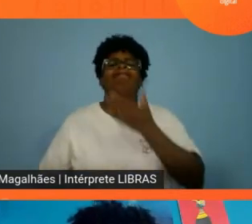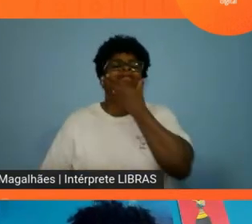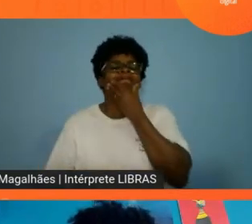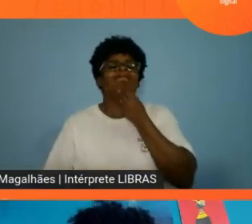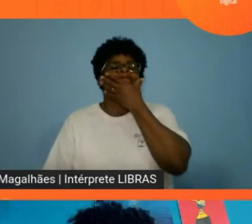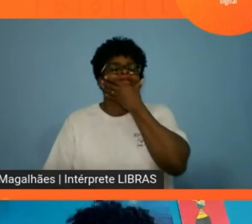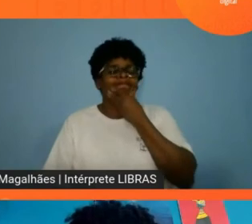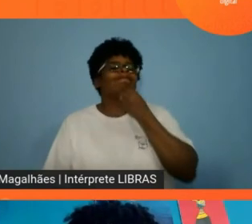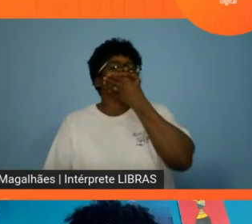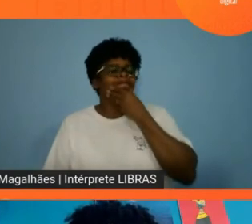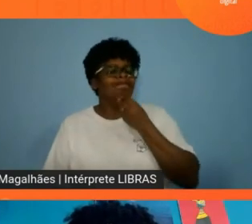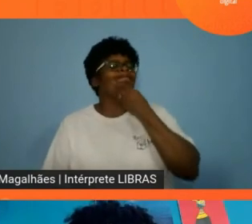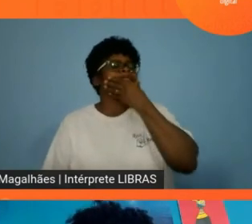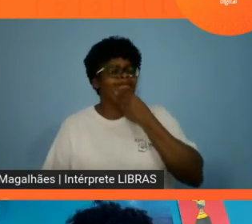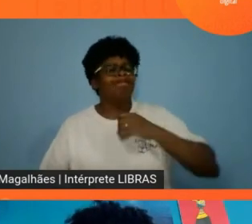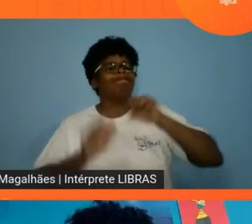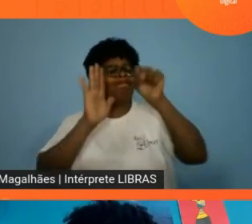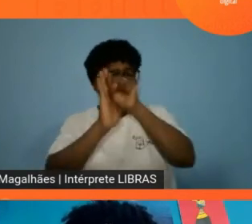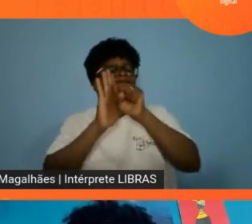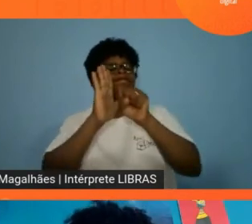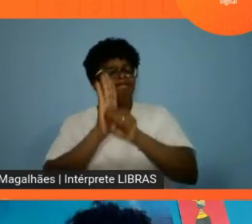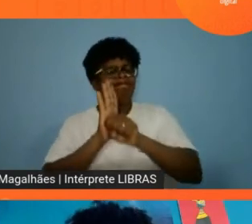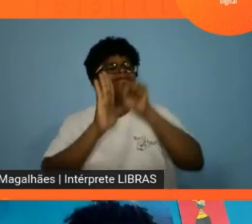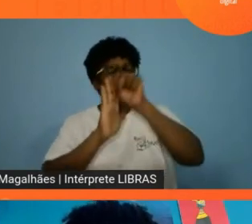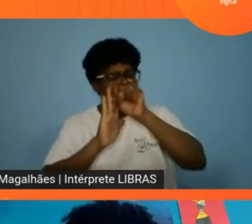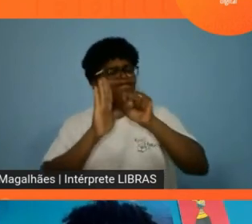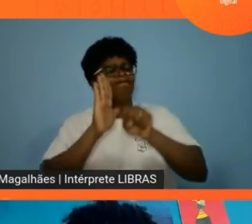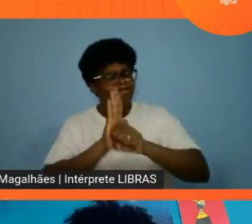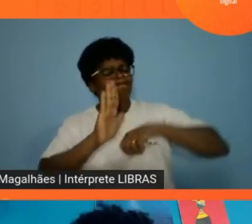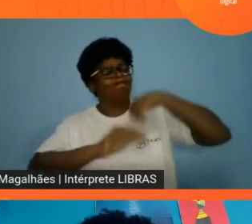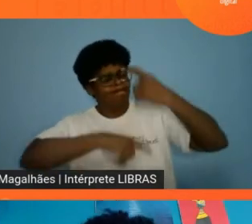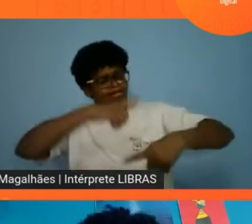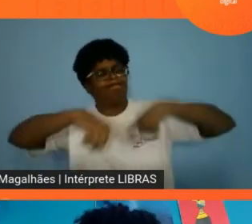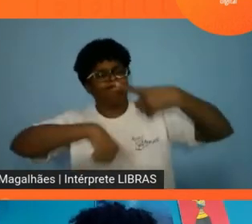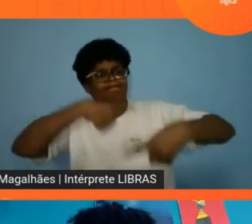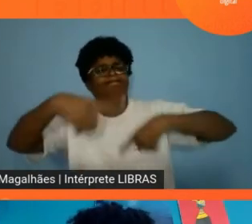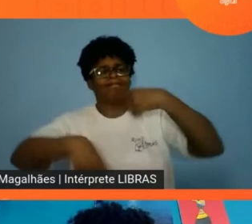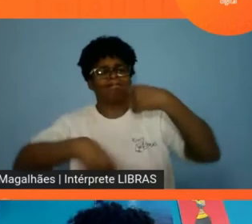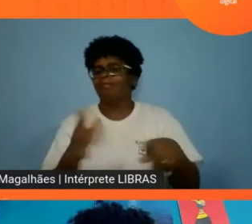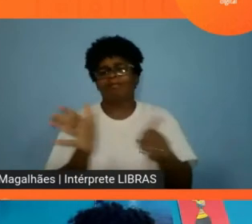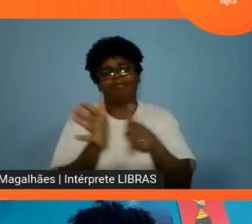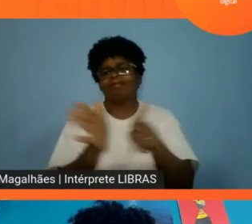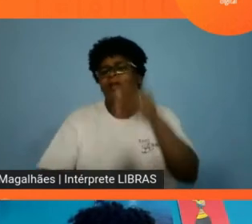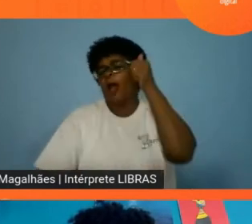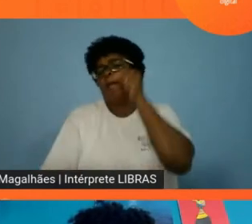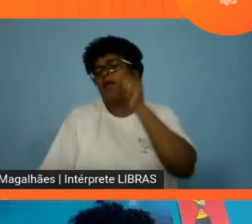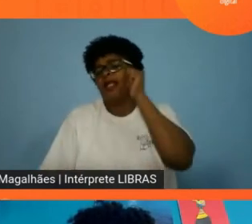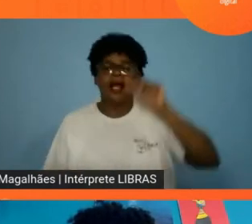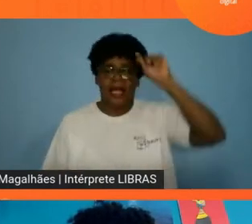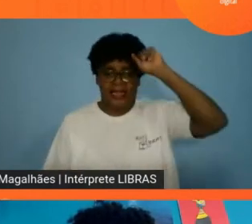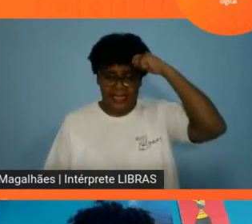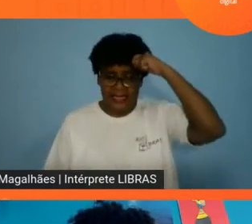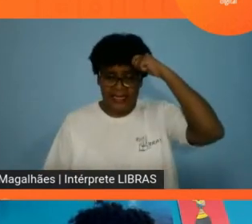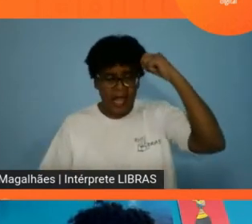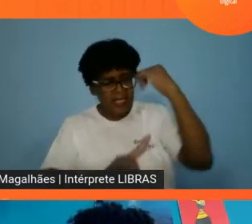silenciou por séculos e ainda tenta silenciar a mulher e principalmente a mulher negra. Então, a arte, ela vem